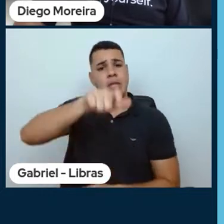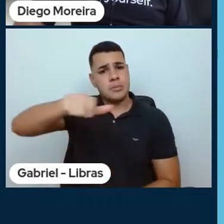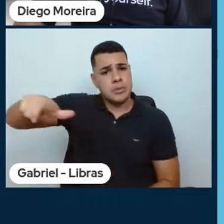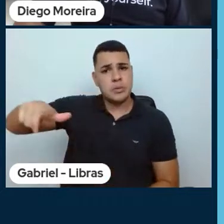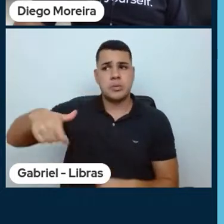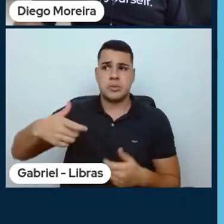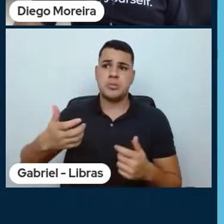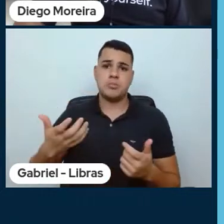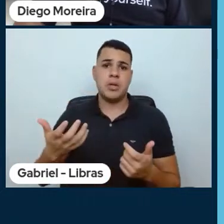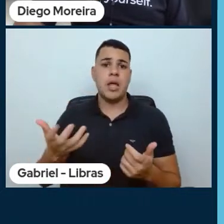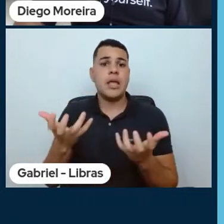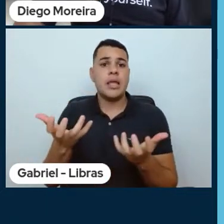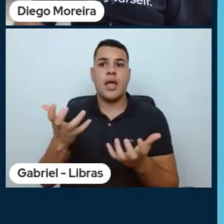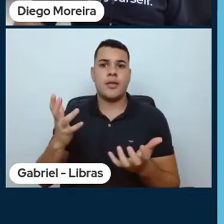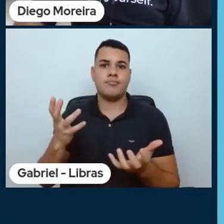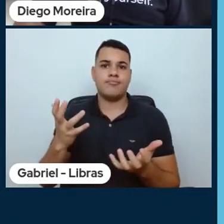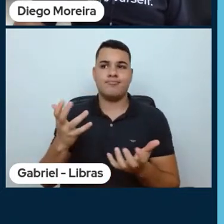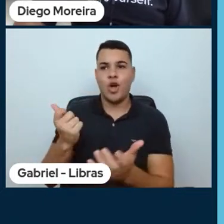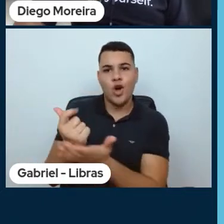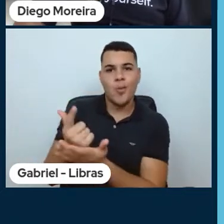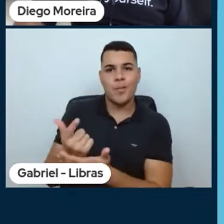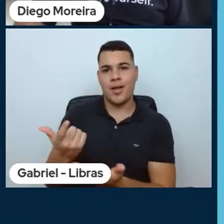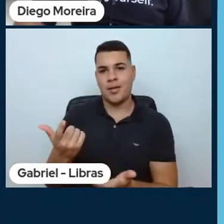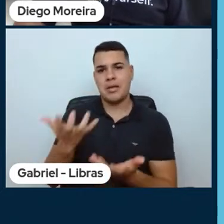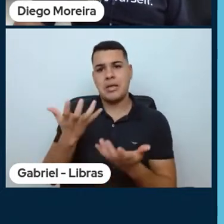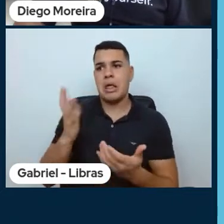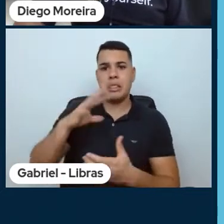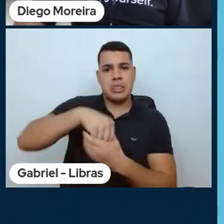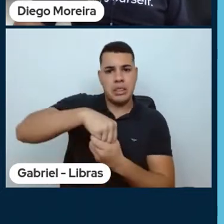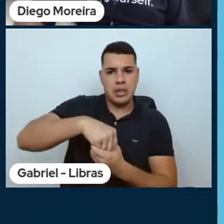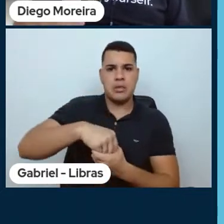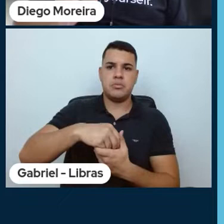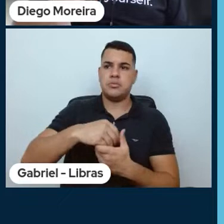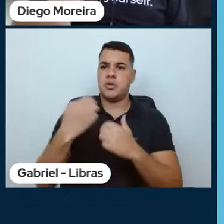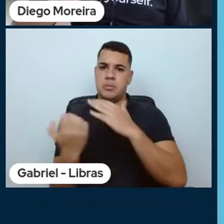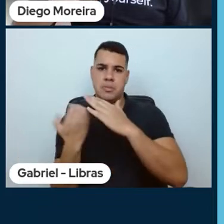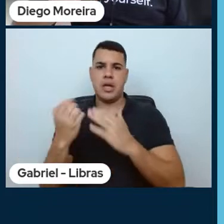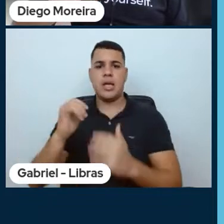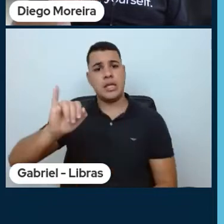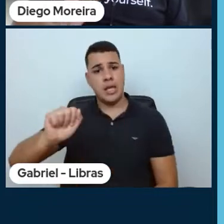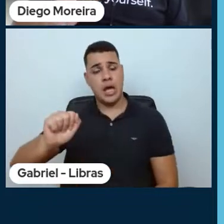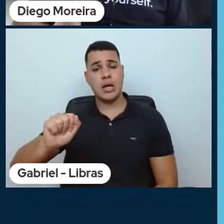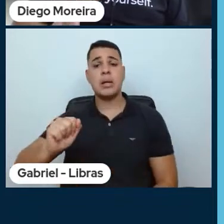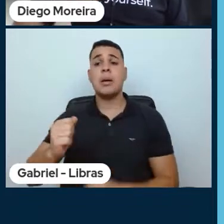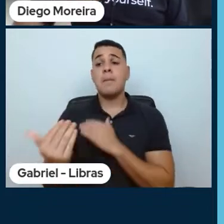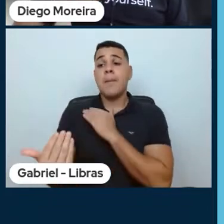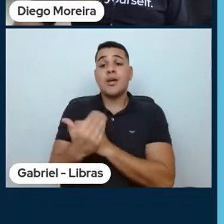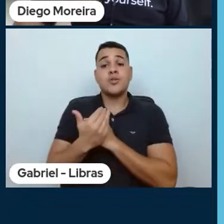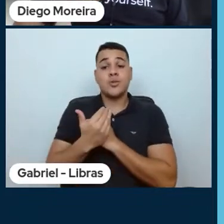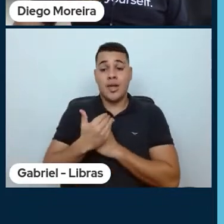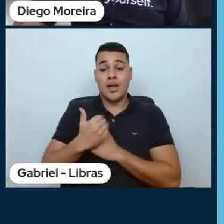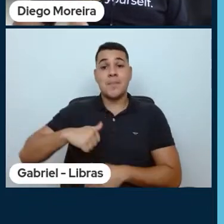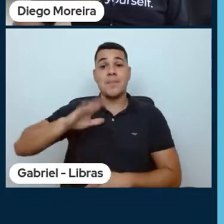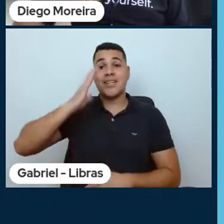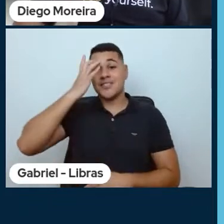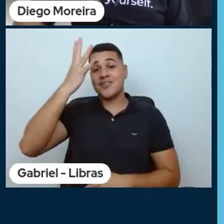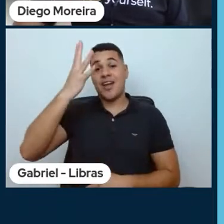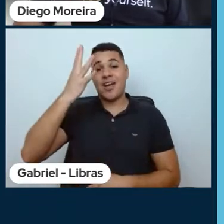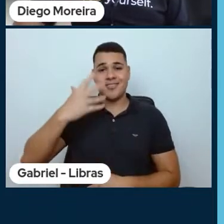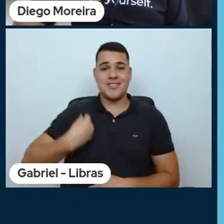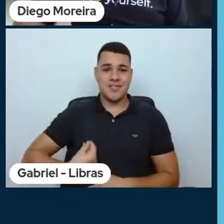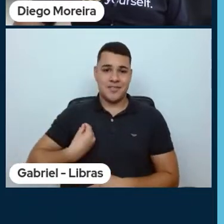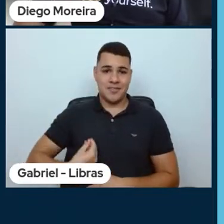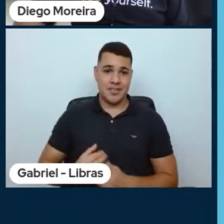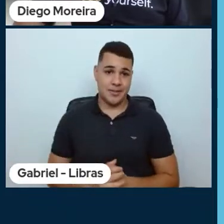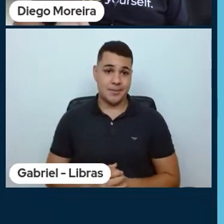e não mais difíceis. Por quê? Pesquisas mostram que clientes estão cada vez mais relutantes em dar uma segunda